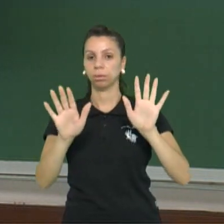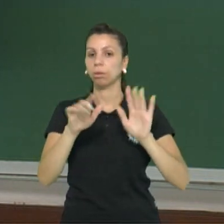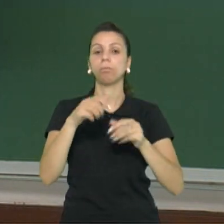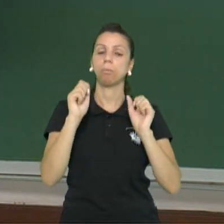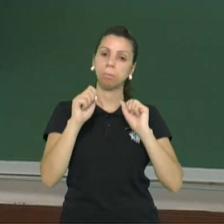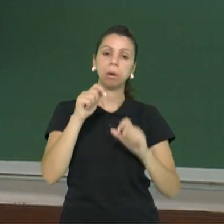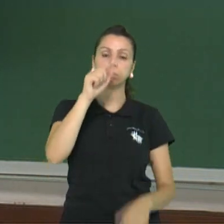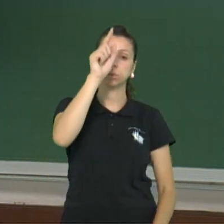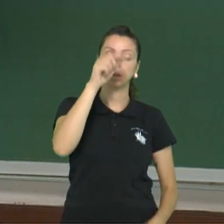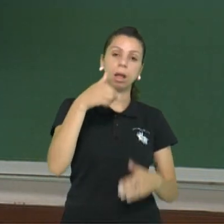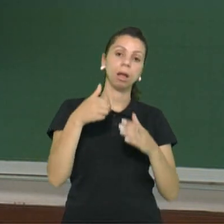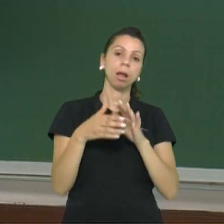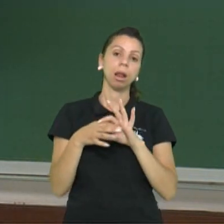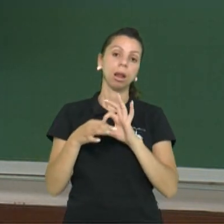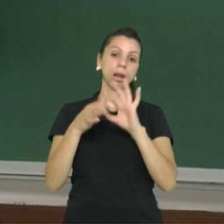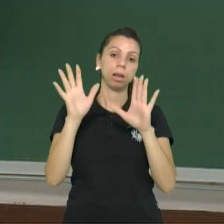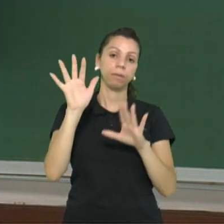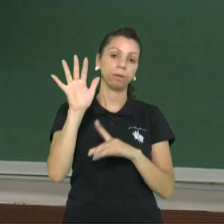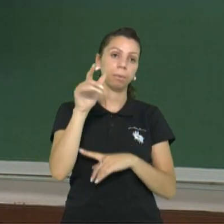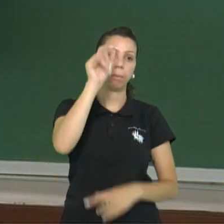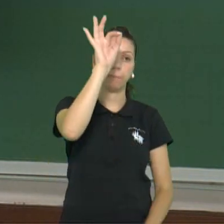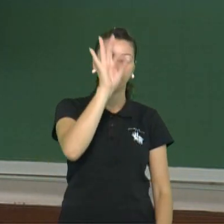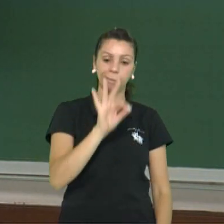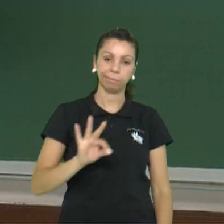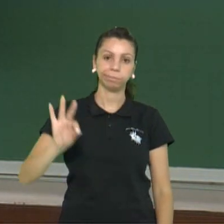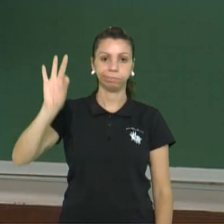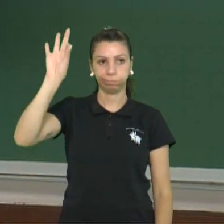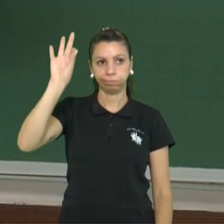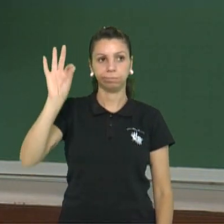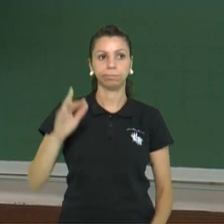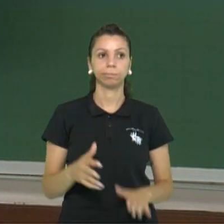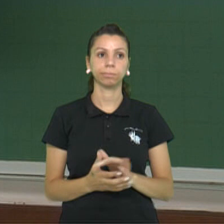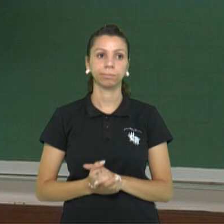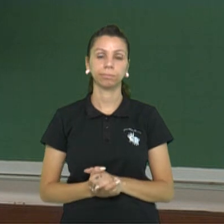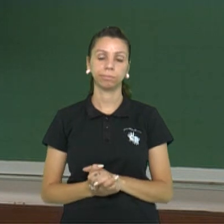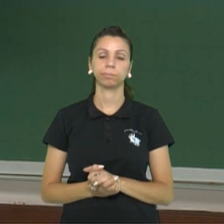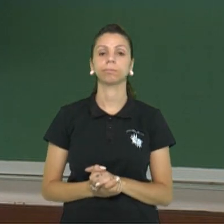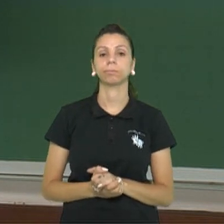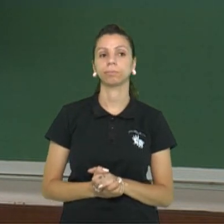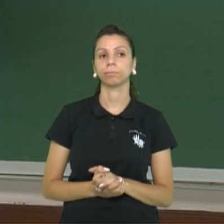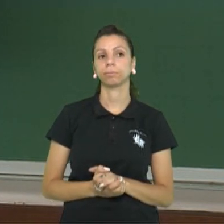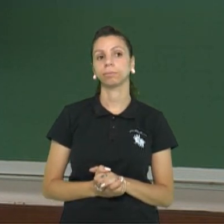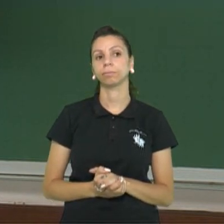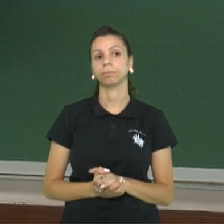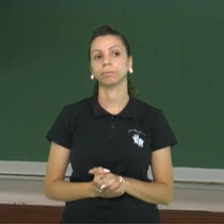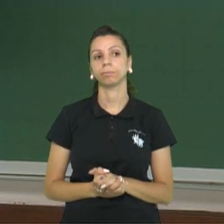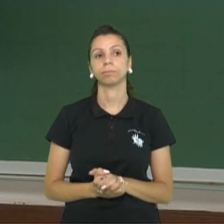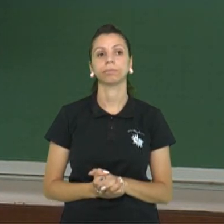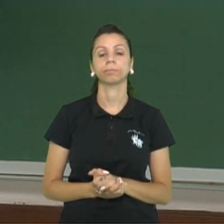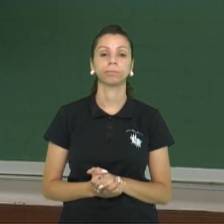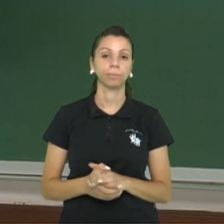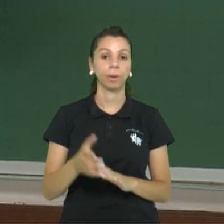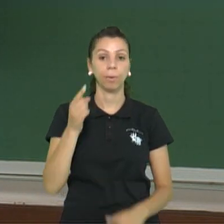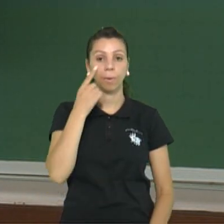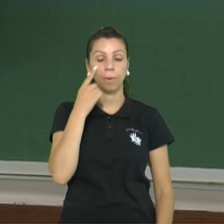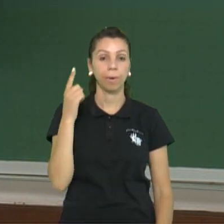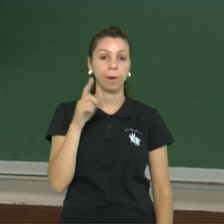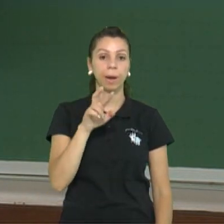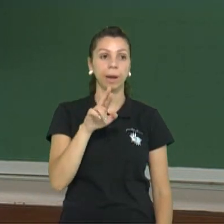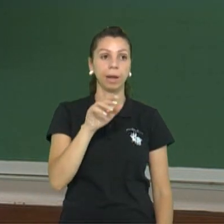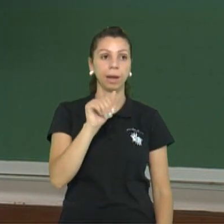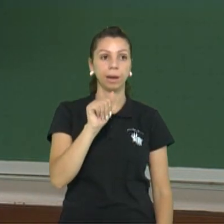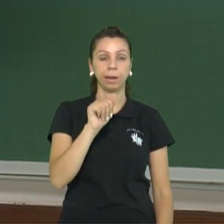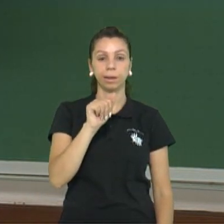meio... Não é interessante que você faça isso, ok? Então, onde eu tenho as raízes, olha só.